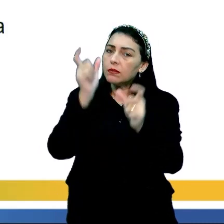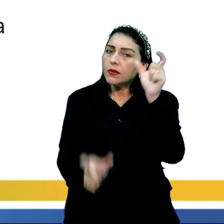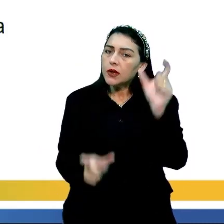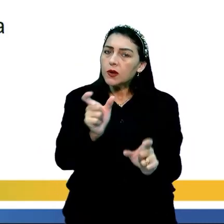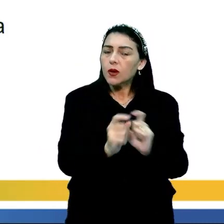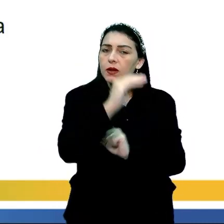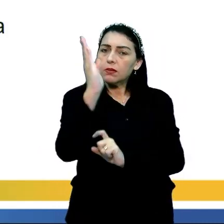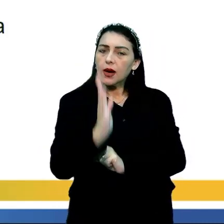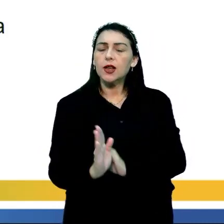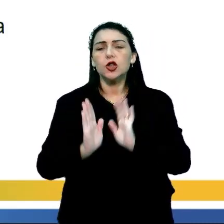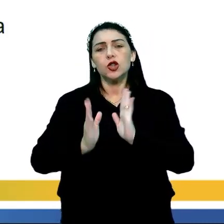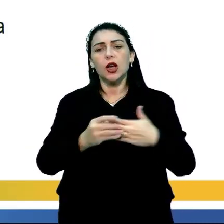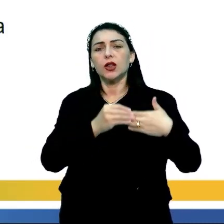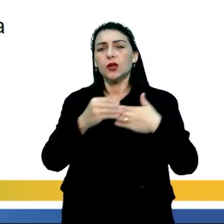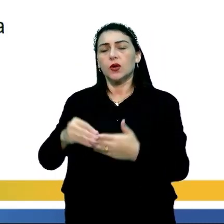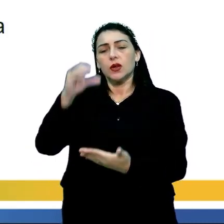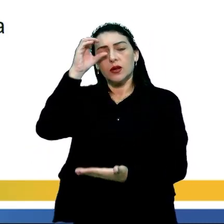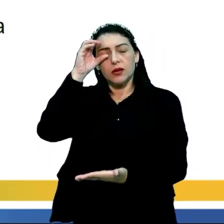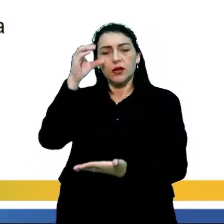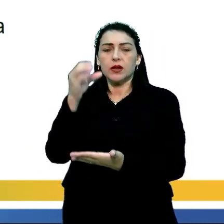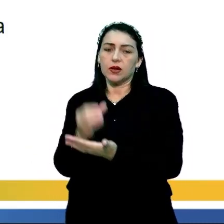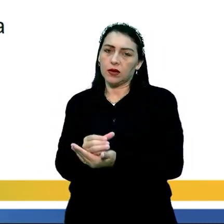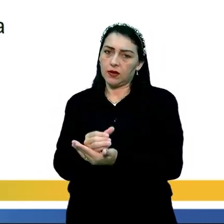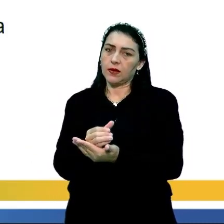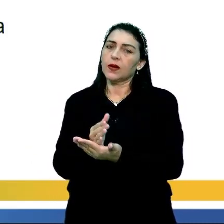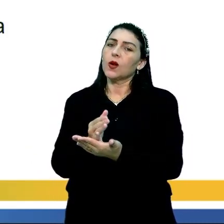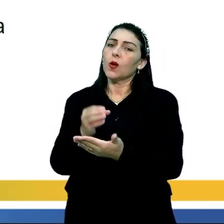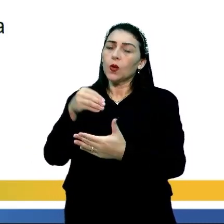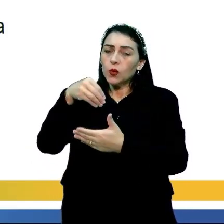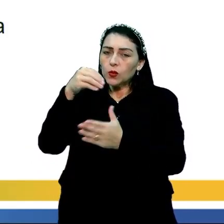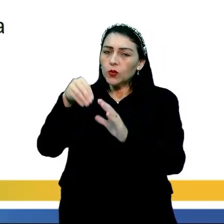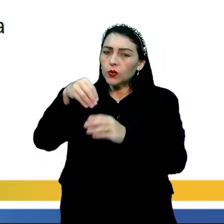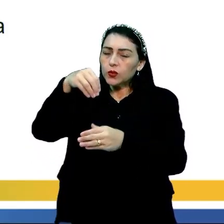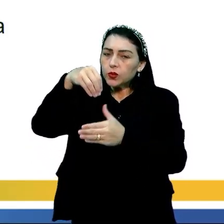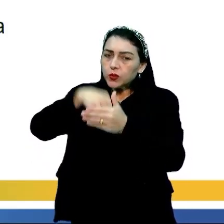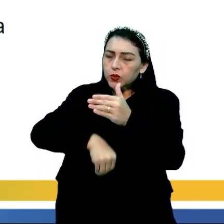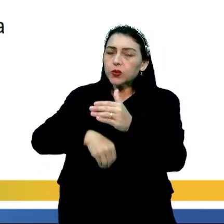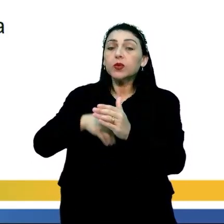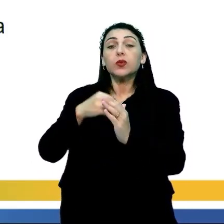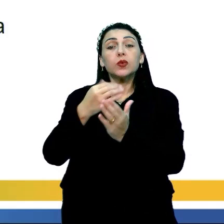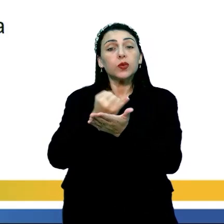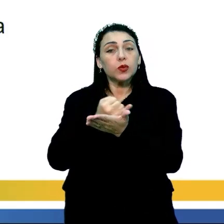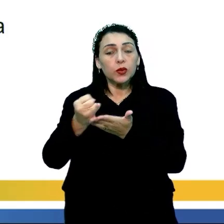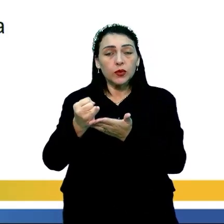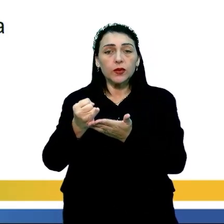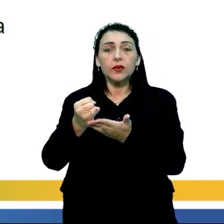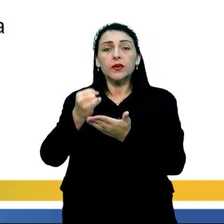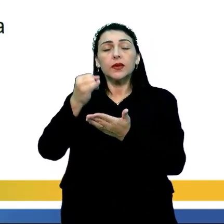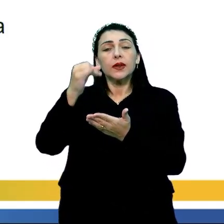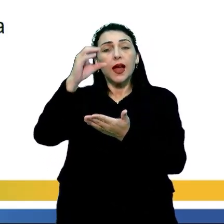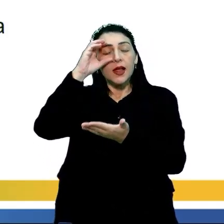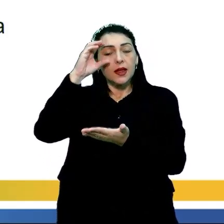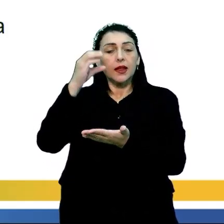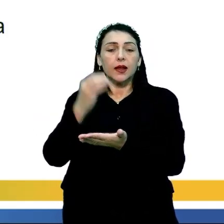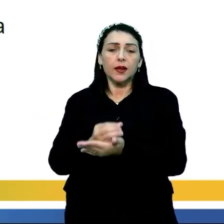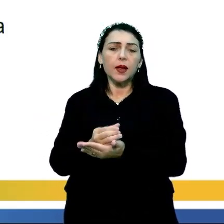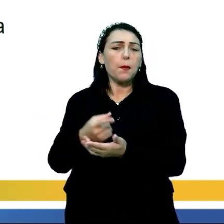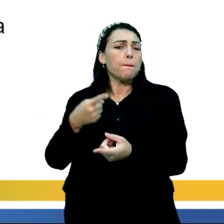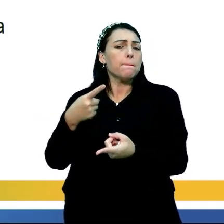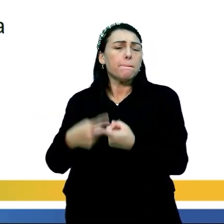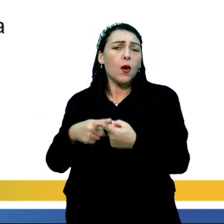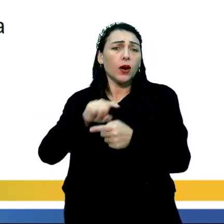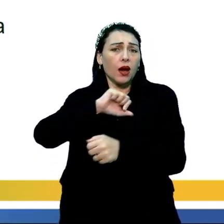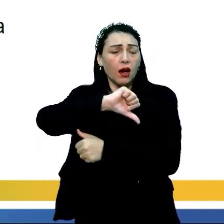aí eu já trouxe a minha tese, que eu empreguei lá dentro da introdução, né? E a tese é a seguinte: por que